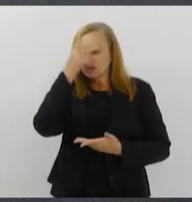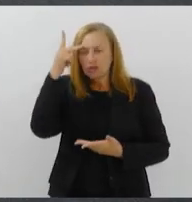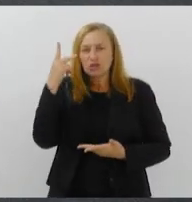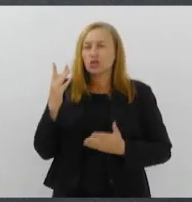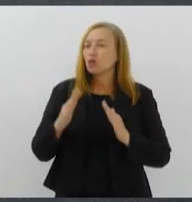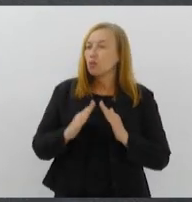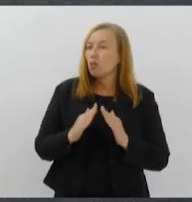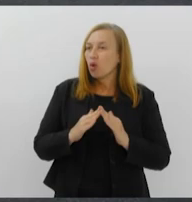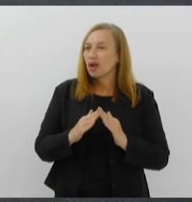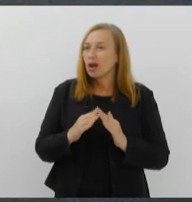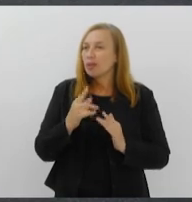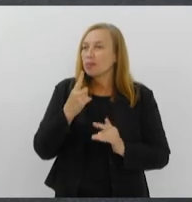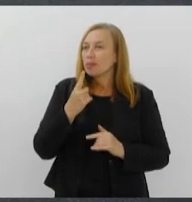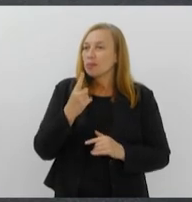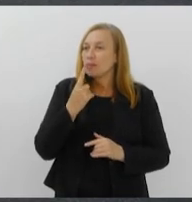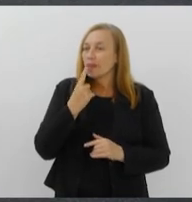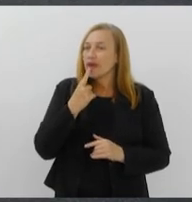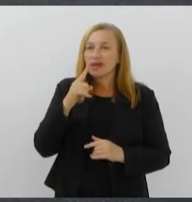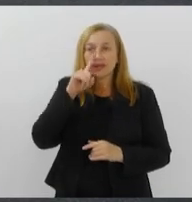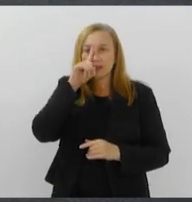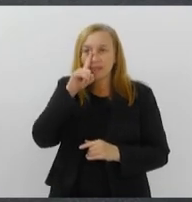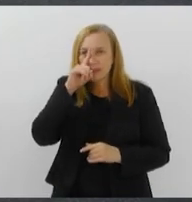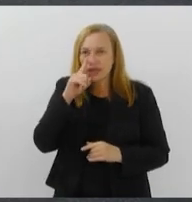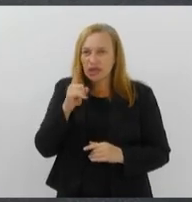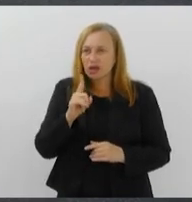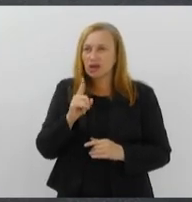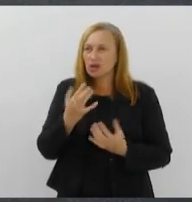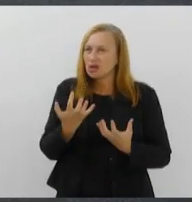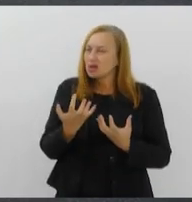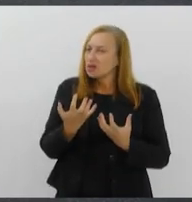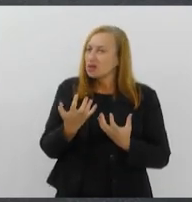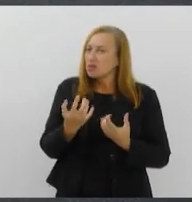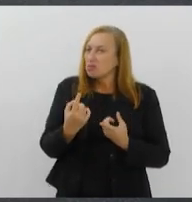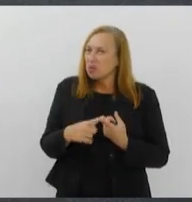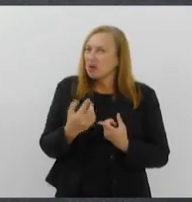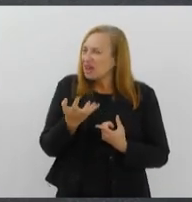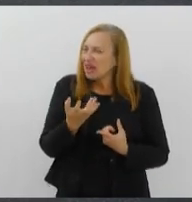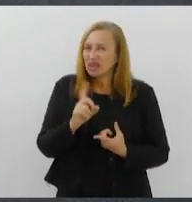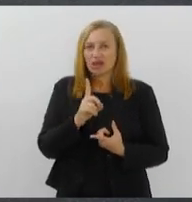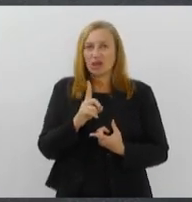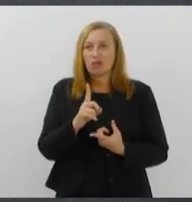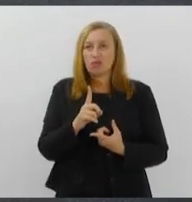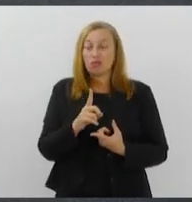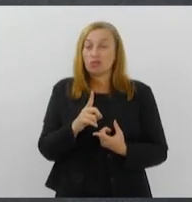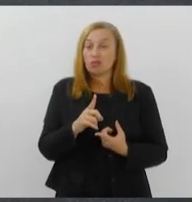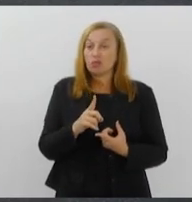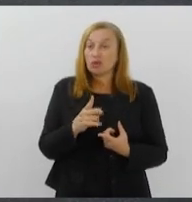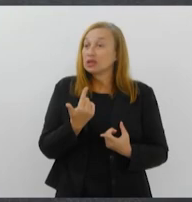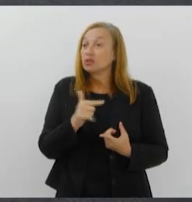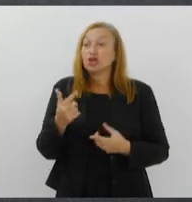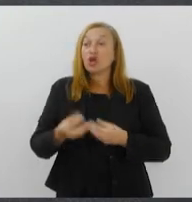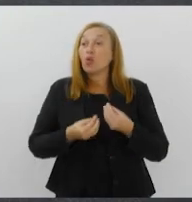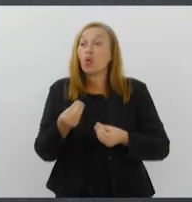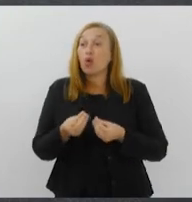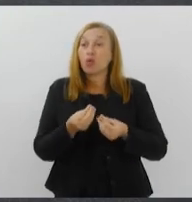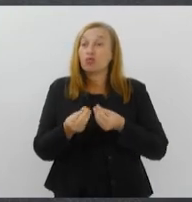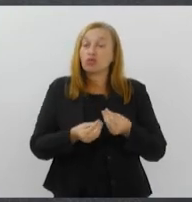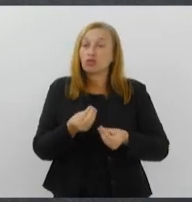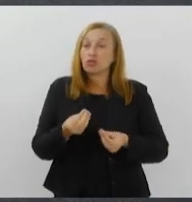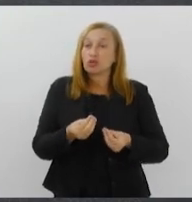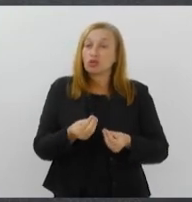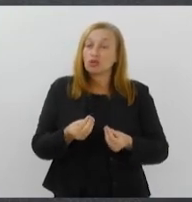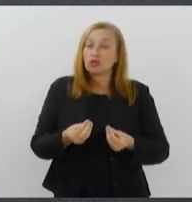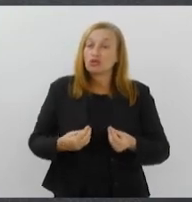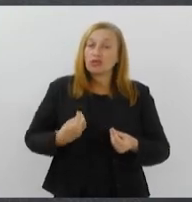popular num local plano, infraestruturado, com saneamento. Portanto, tia Ju, vamos ser solidários com o